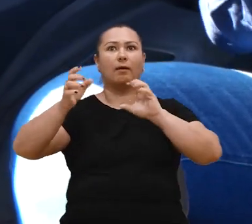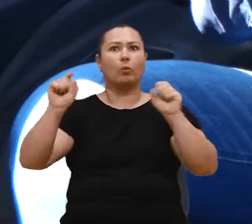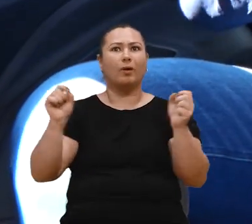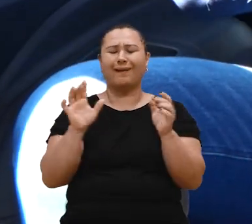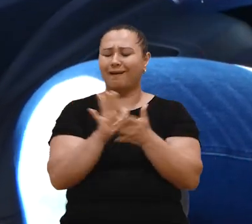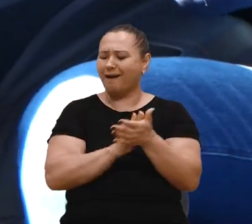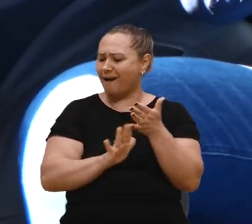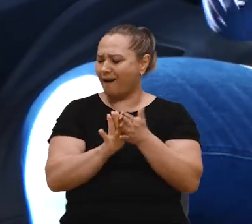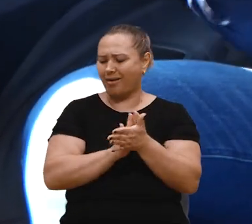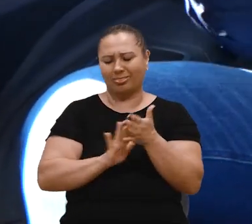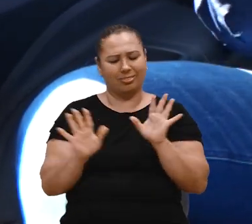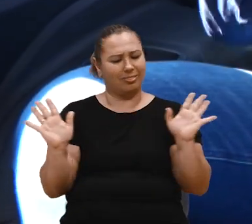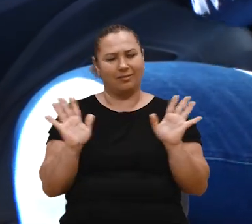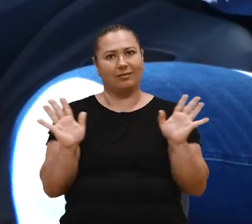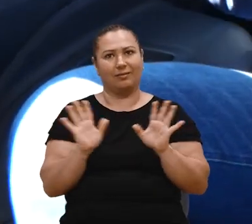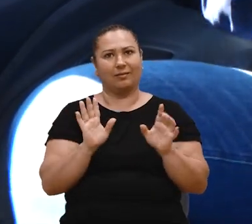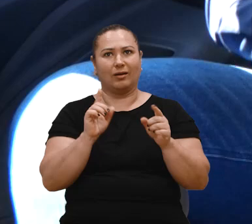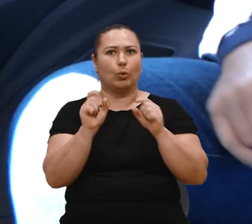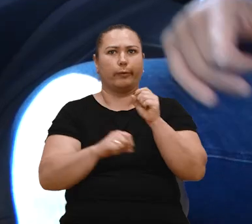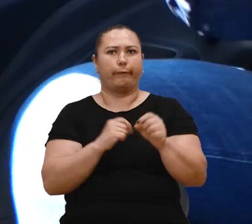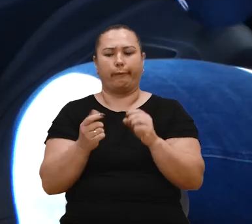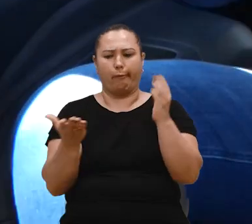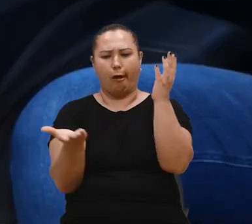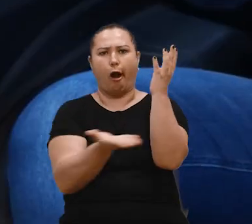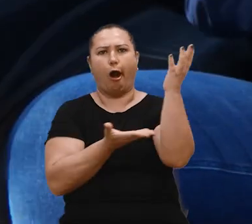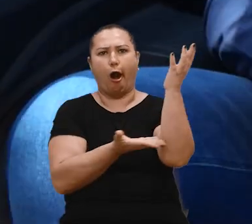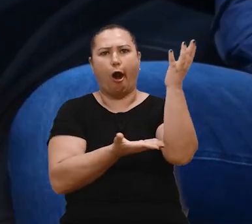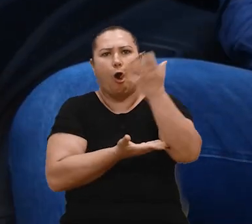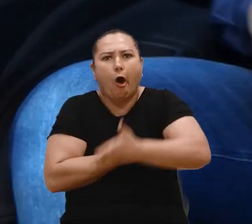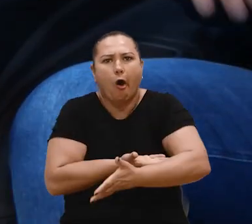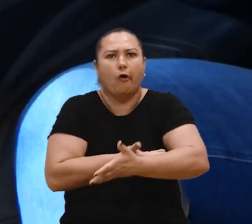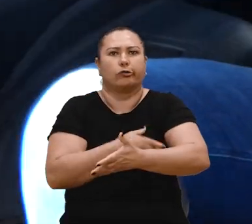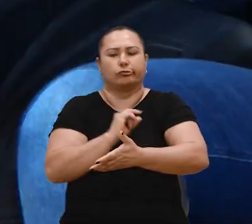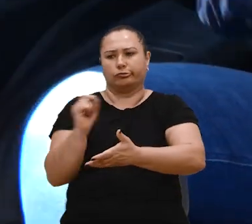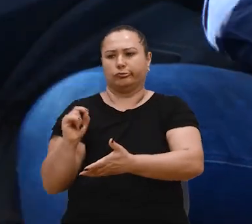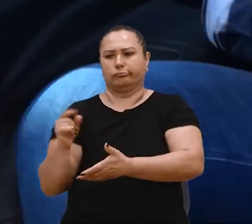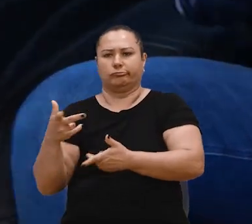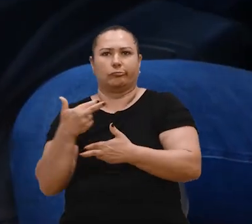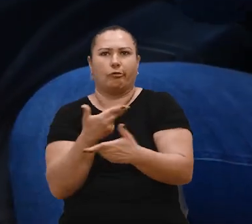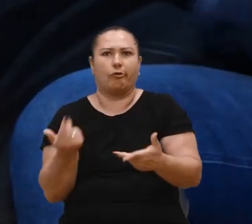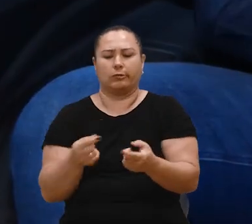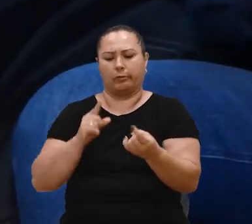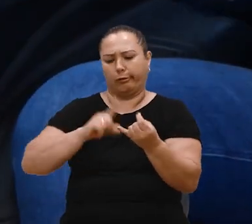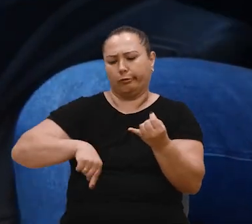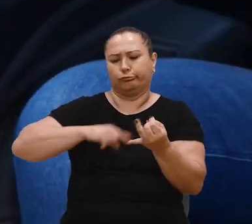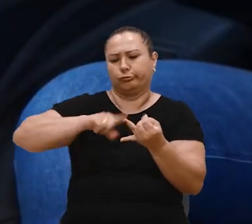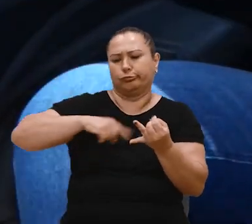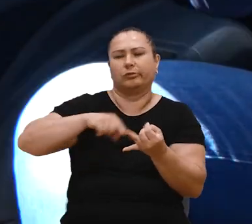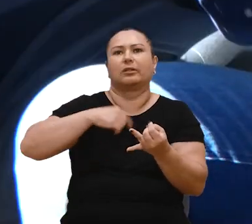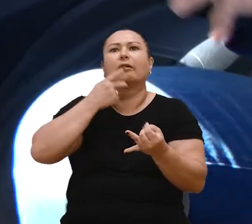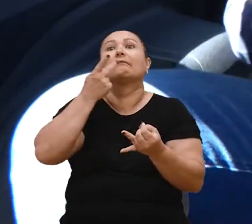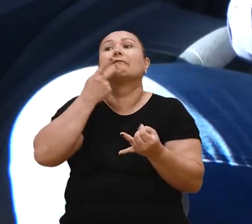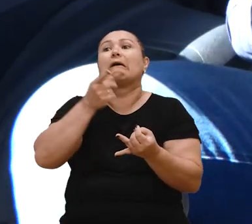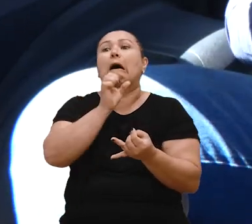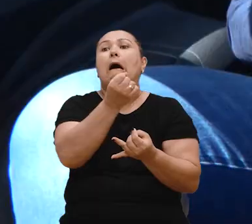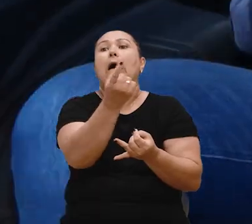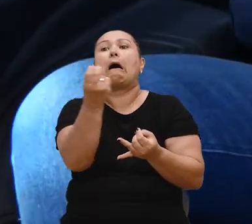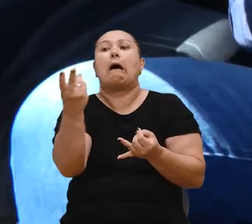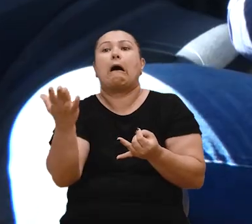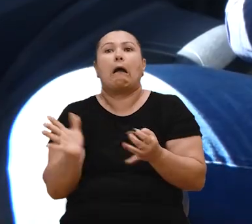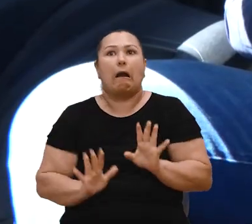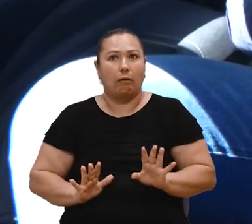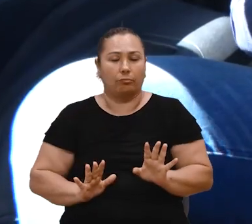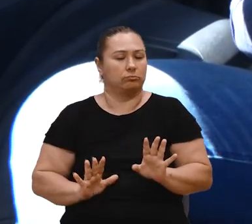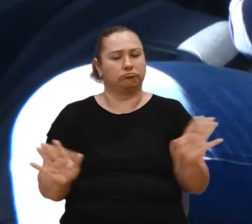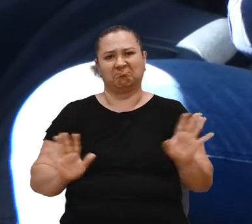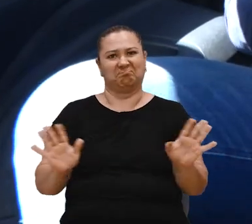não têm absolutamente nada a ver com corte de árvore, com desmatamento, com isso, com aquilo que certas pessoas aí estão